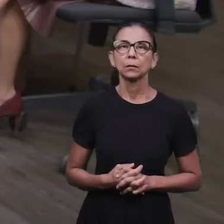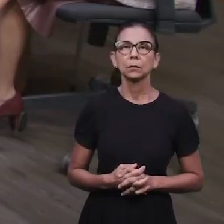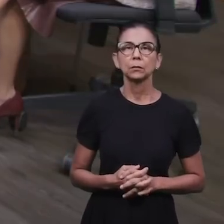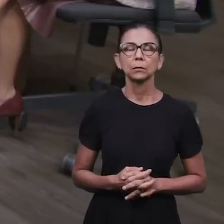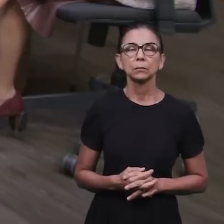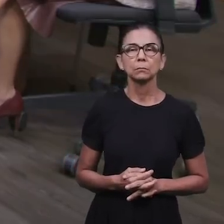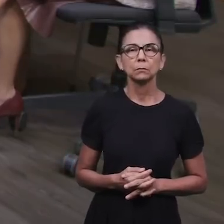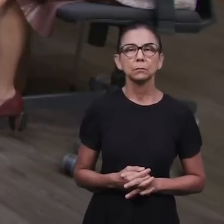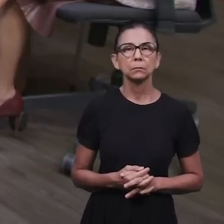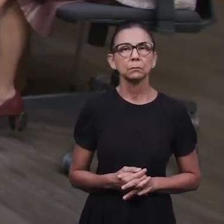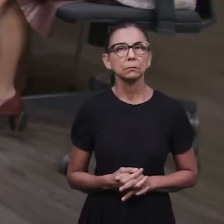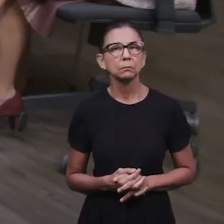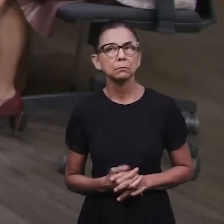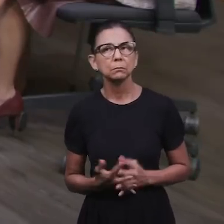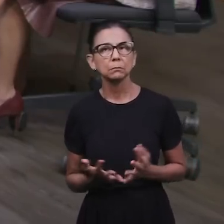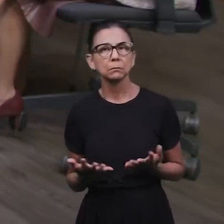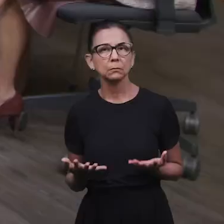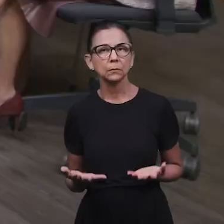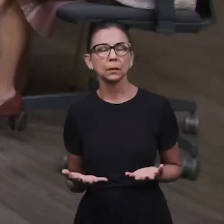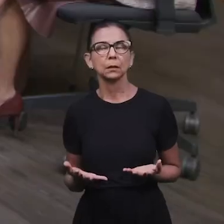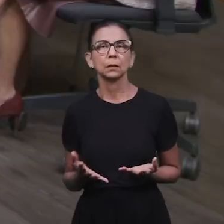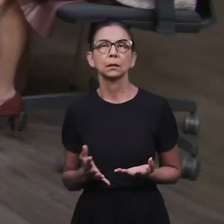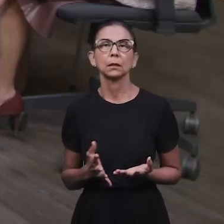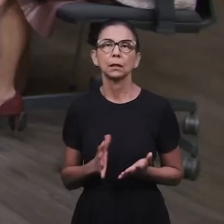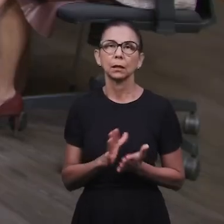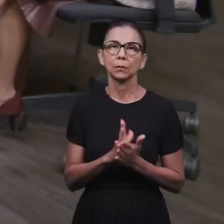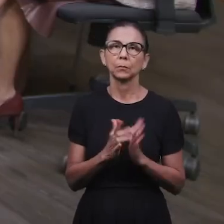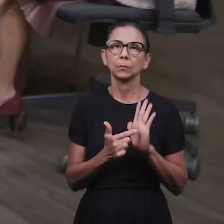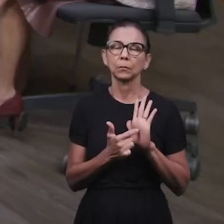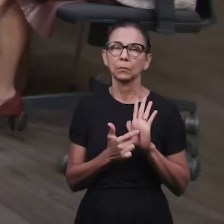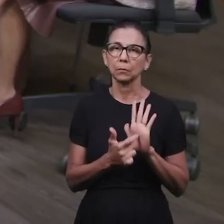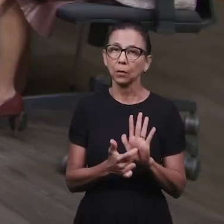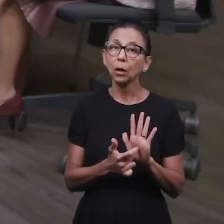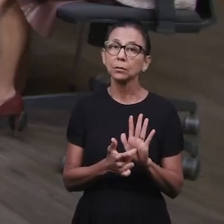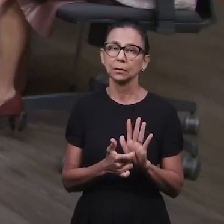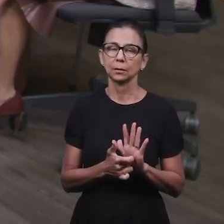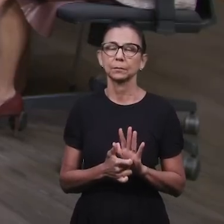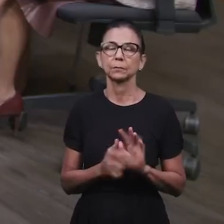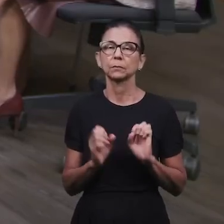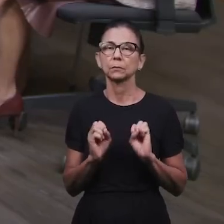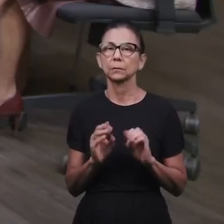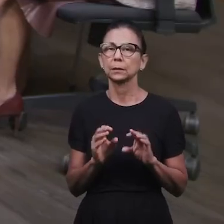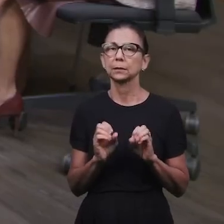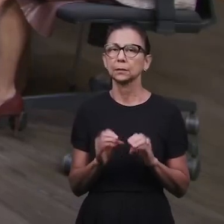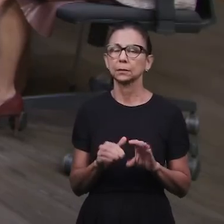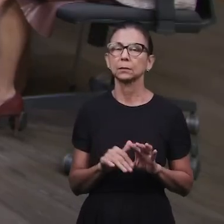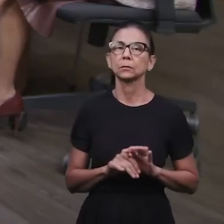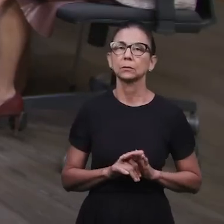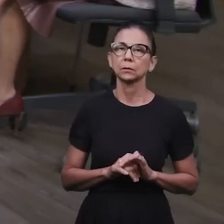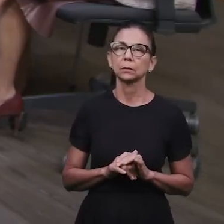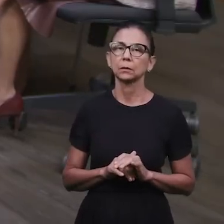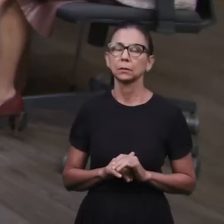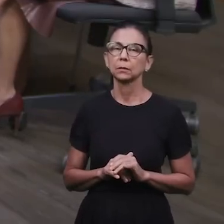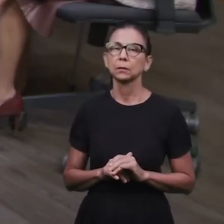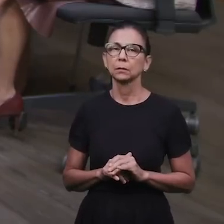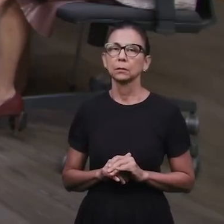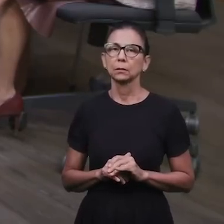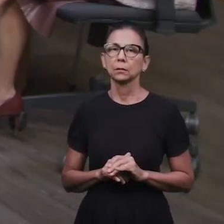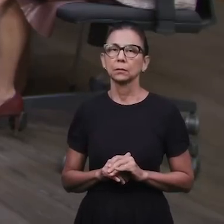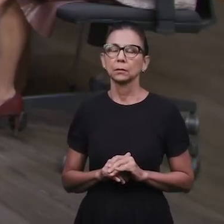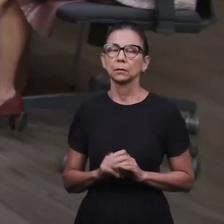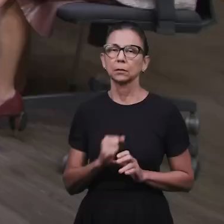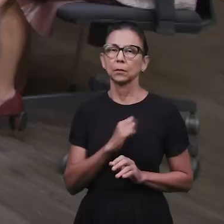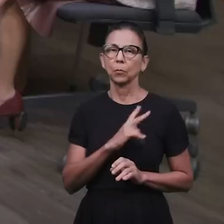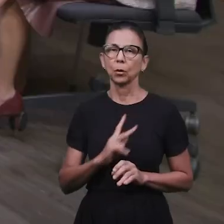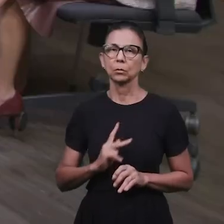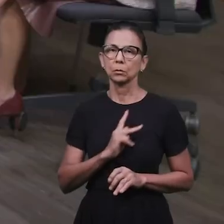apóstolo Paulo ensinando as igrejas, e essa situação que o pastor Ailton colocou aqui sobre a igreja de